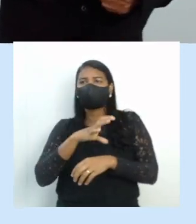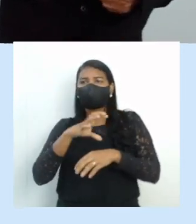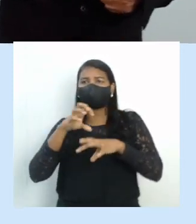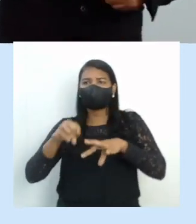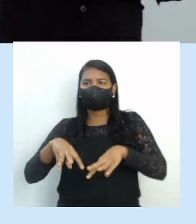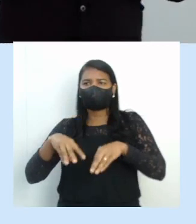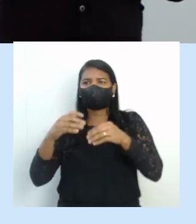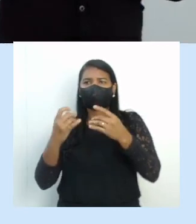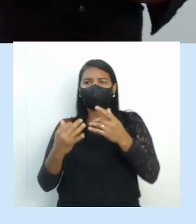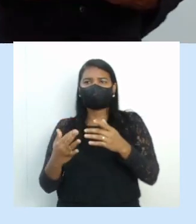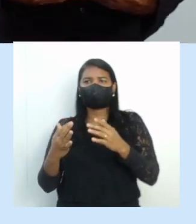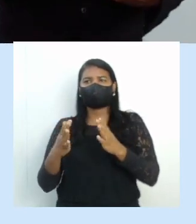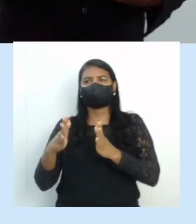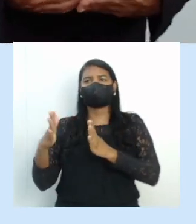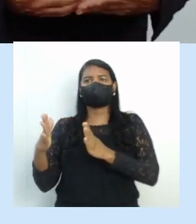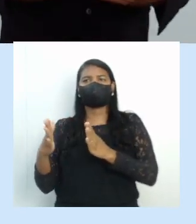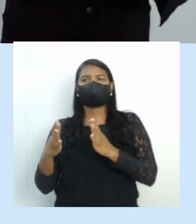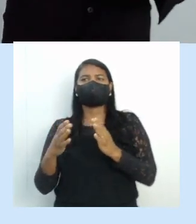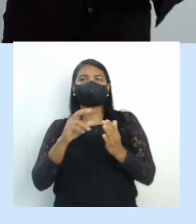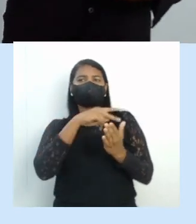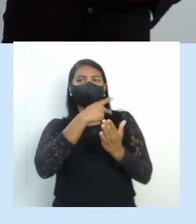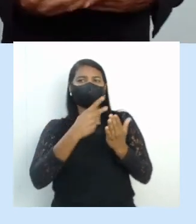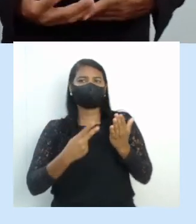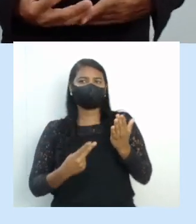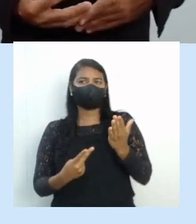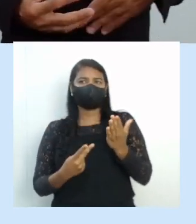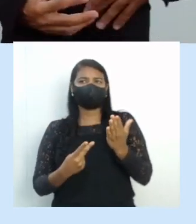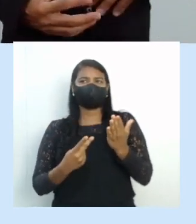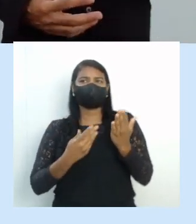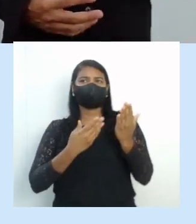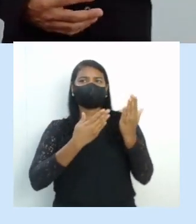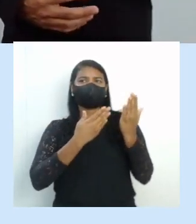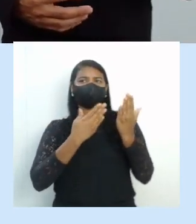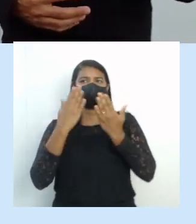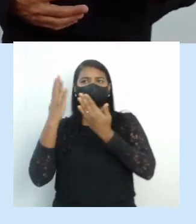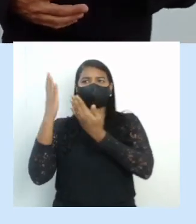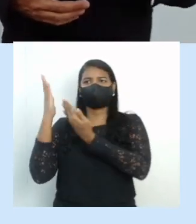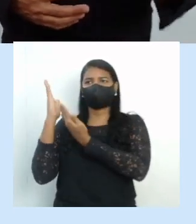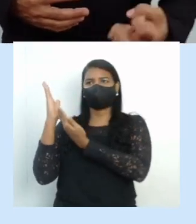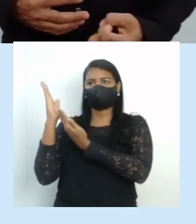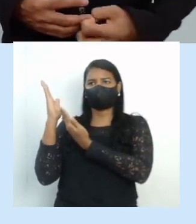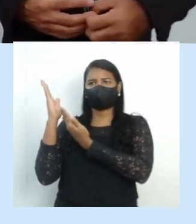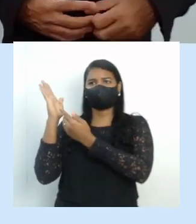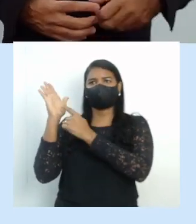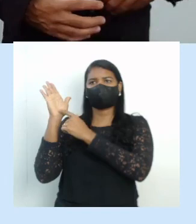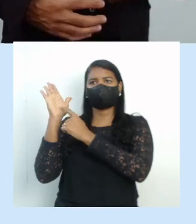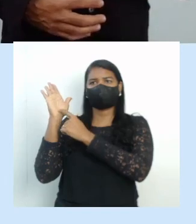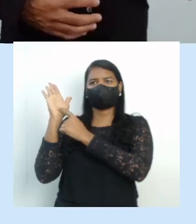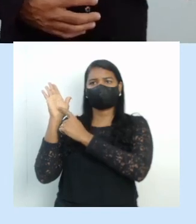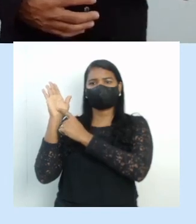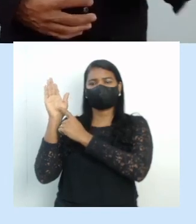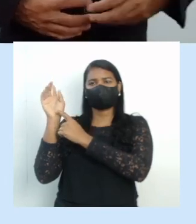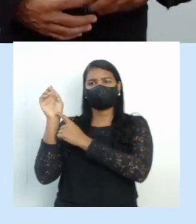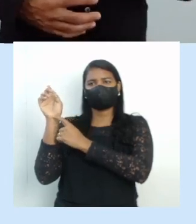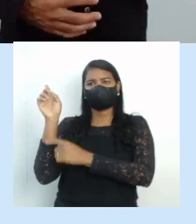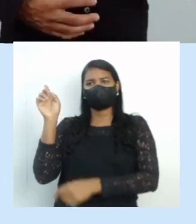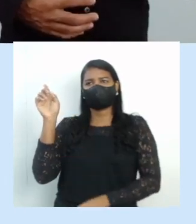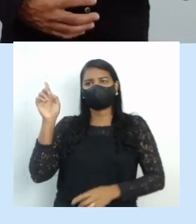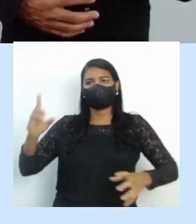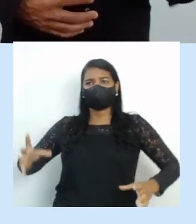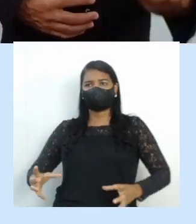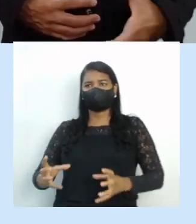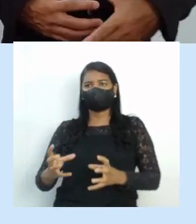do lado, dessas rochas que são magmáticas, né, que são oriundas ali de um vulcão que está